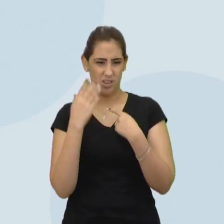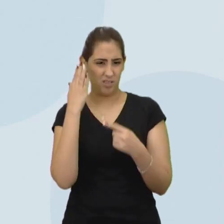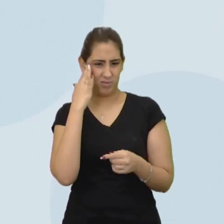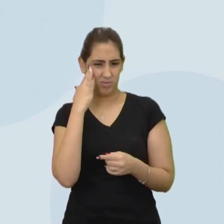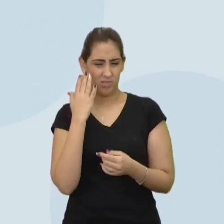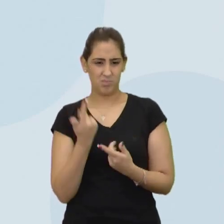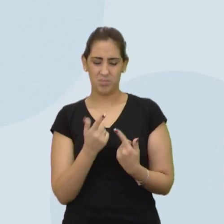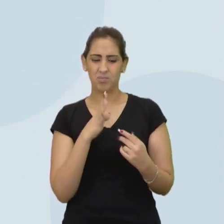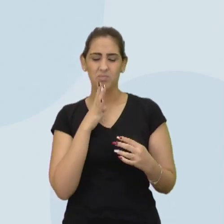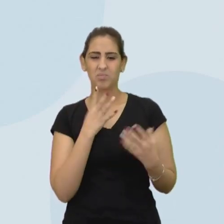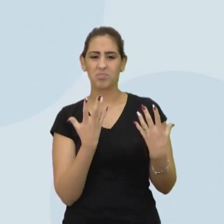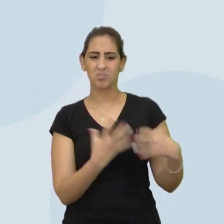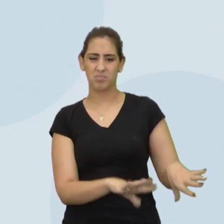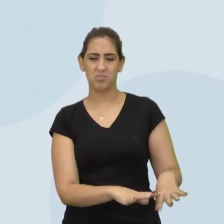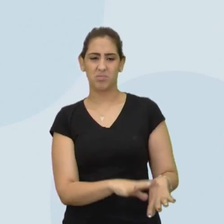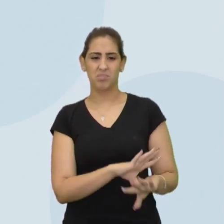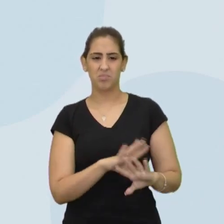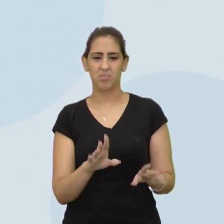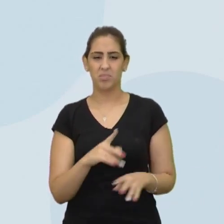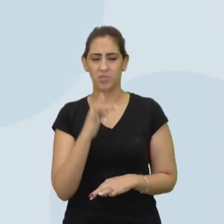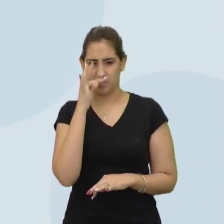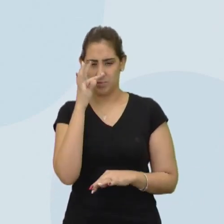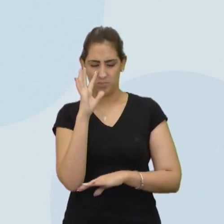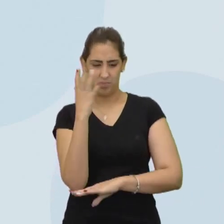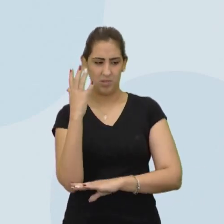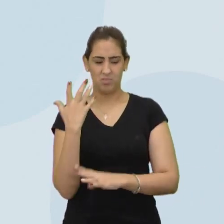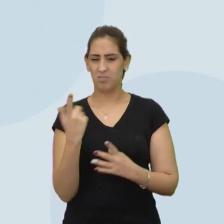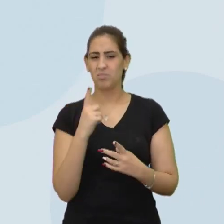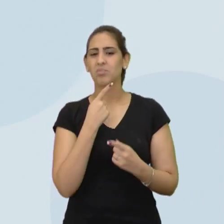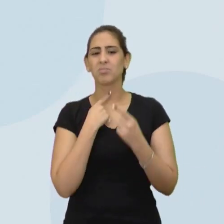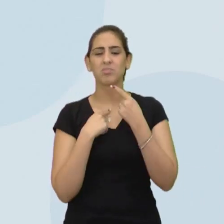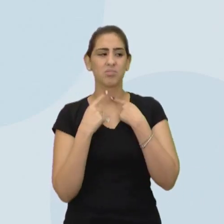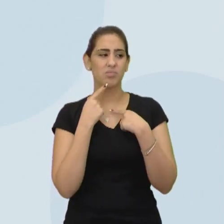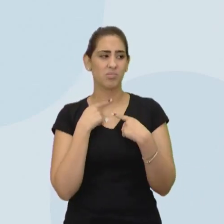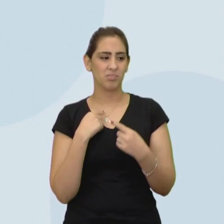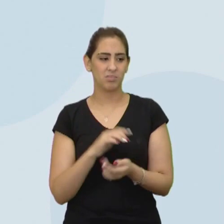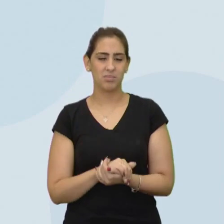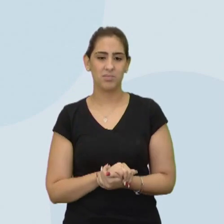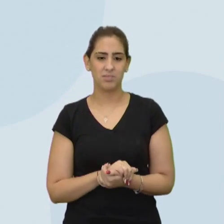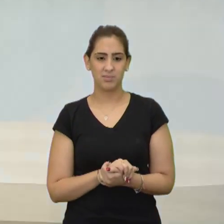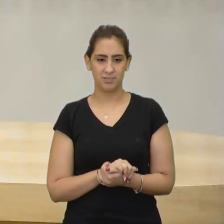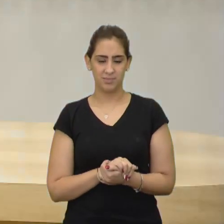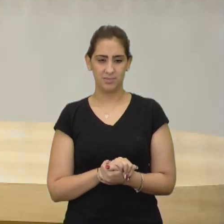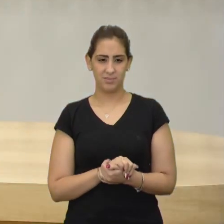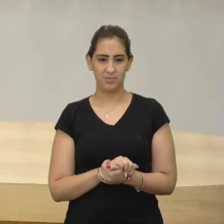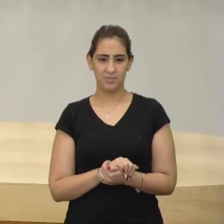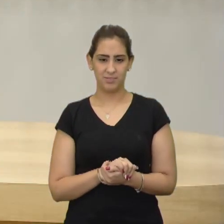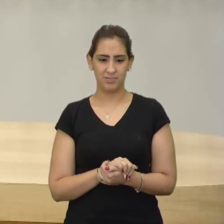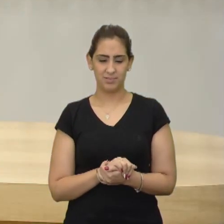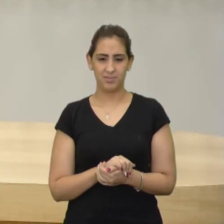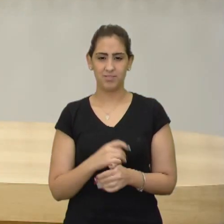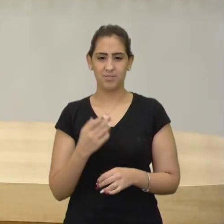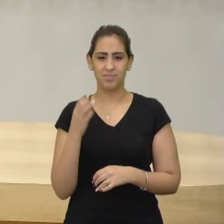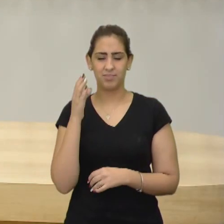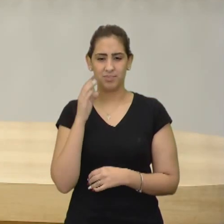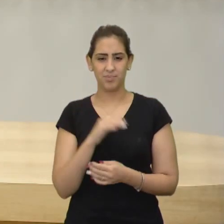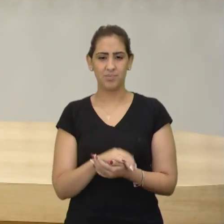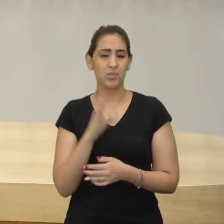voilá, virou planta desejada? Virou literatura? E aí, o que vocês acham?